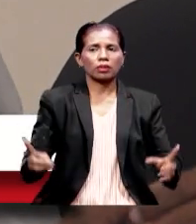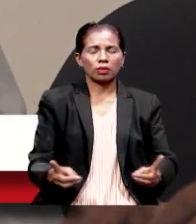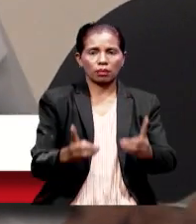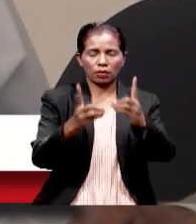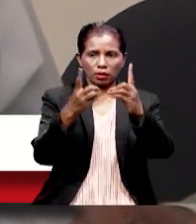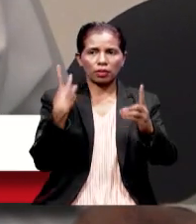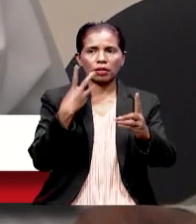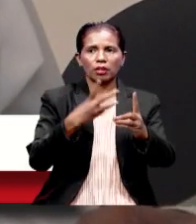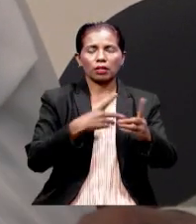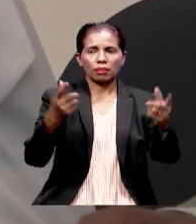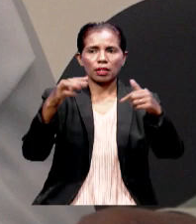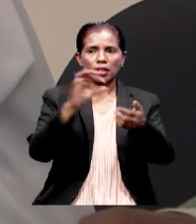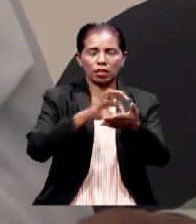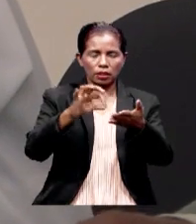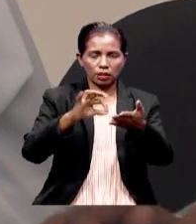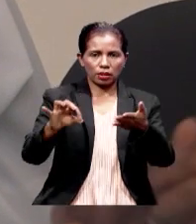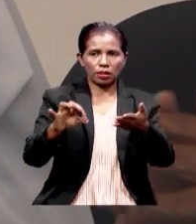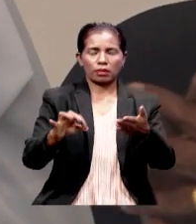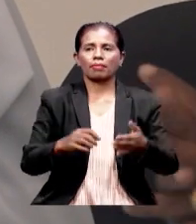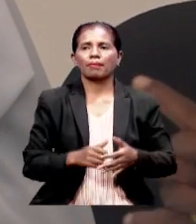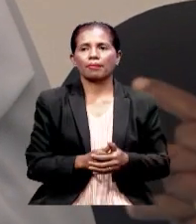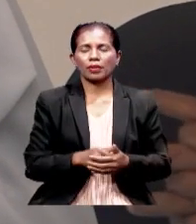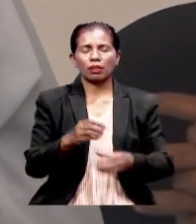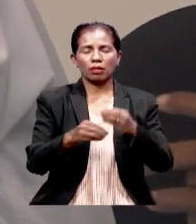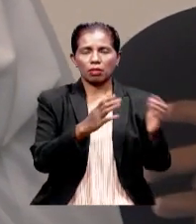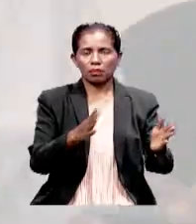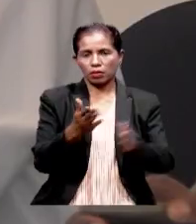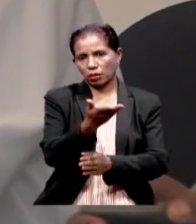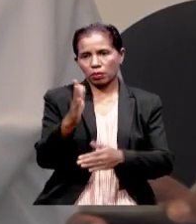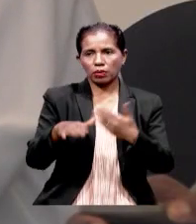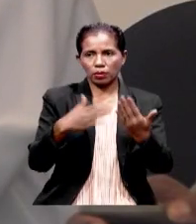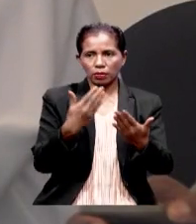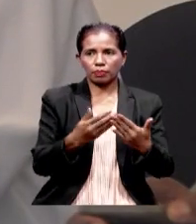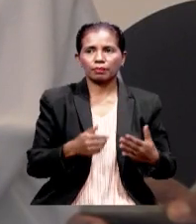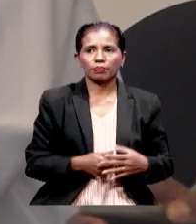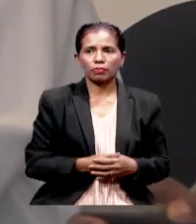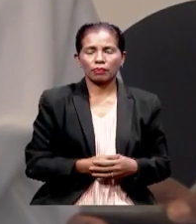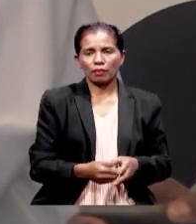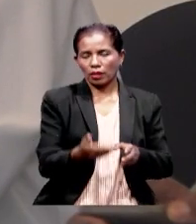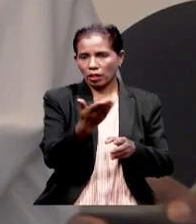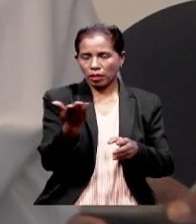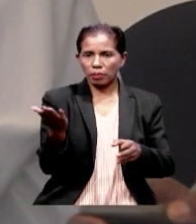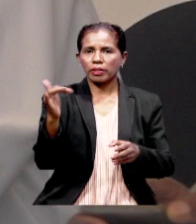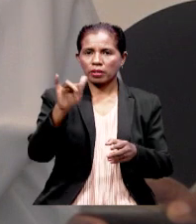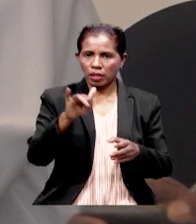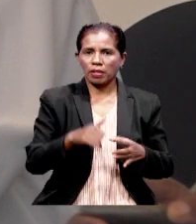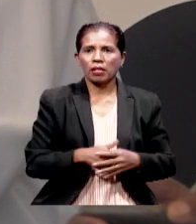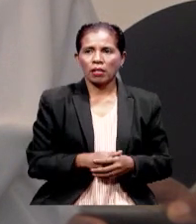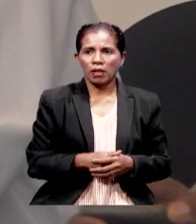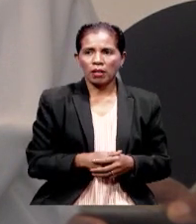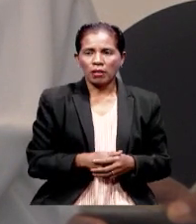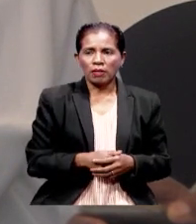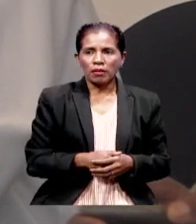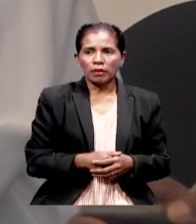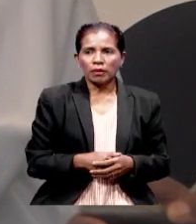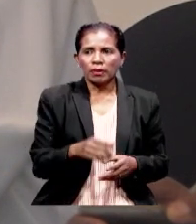ir ita maia sina documentos, na beira, quando vai processo, ita Pau Sira. Ita Pau Sira, o regulamento de